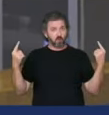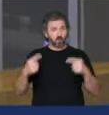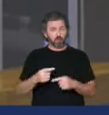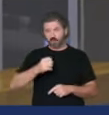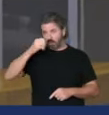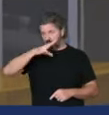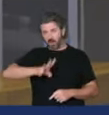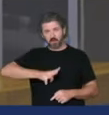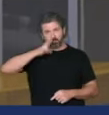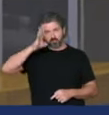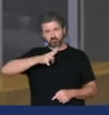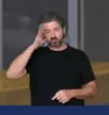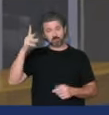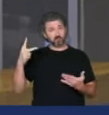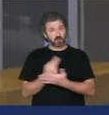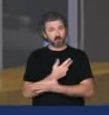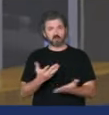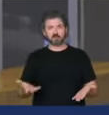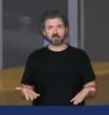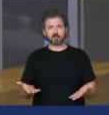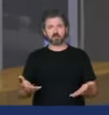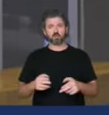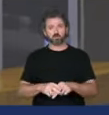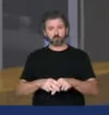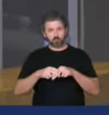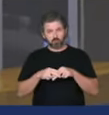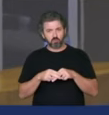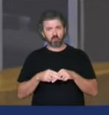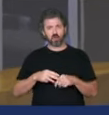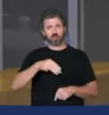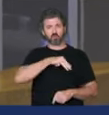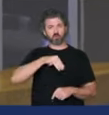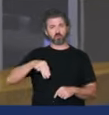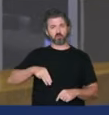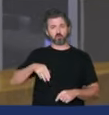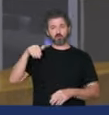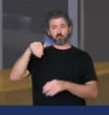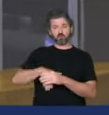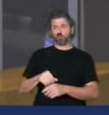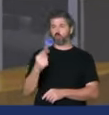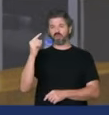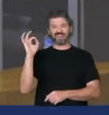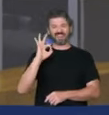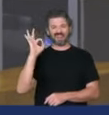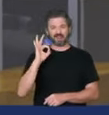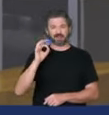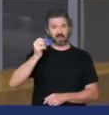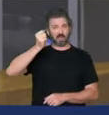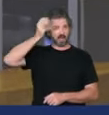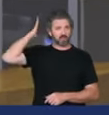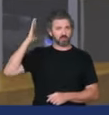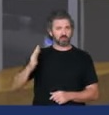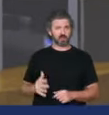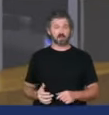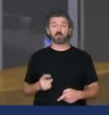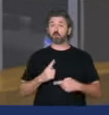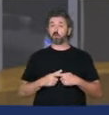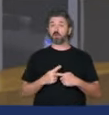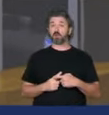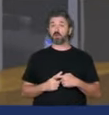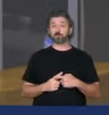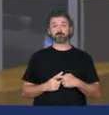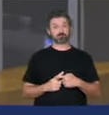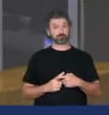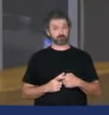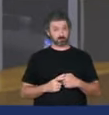de poder que estão acontecendo por parte de um ministro que não teve um voto sequer, que é Alexandre de Moraes. Porque